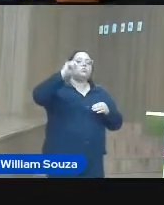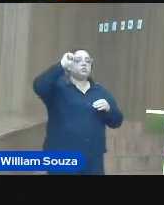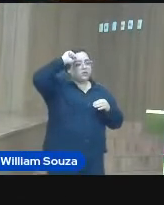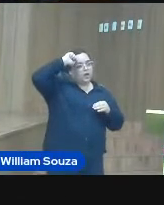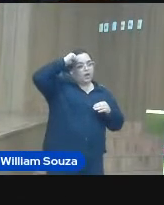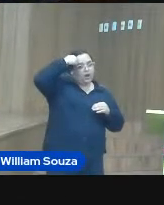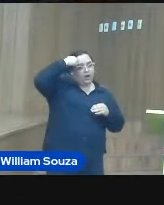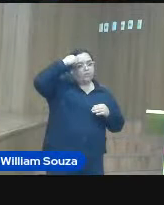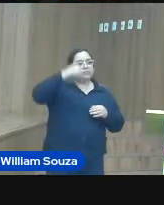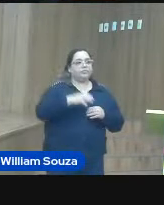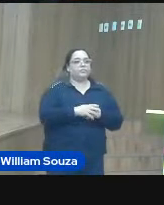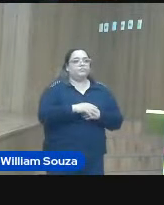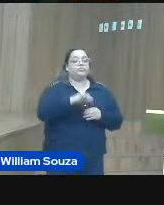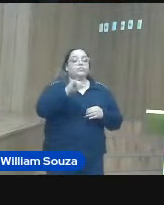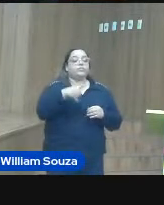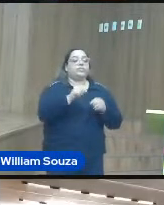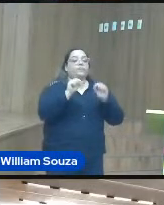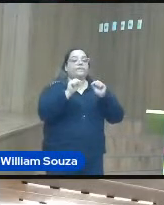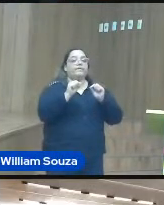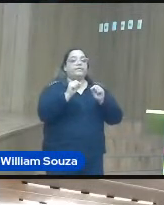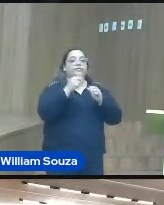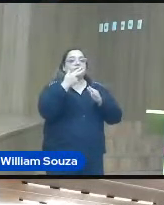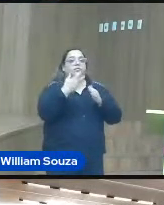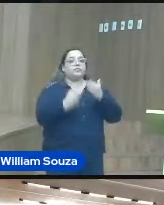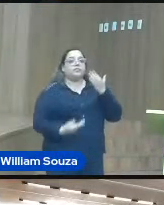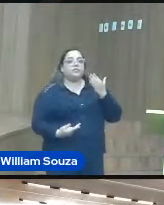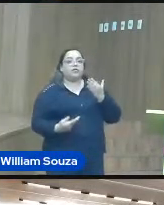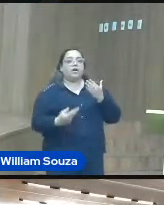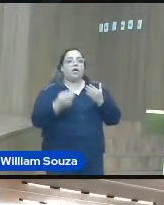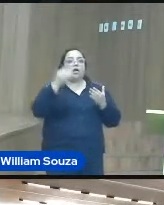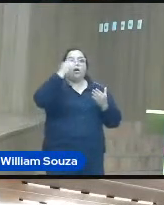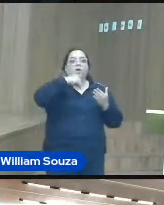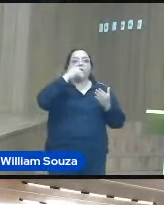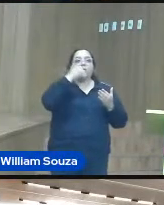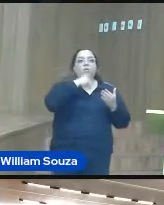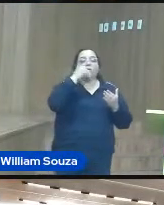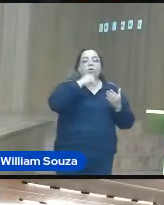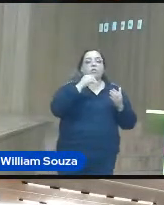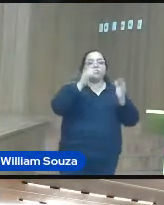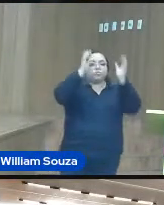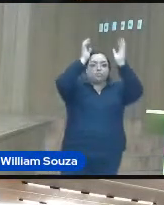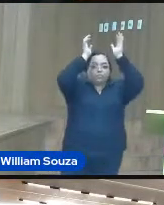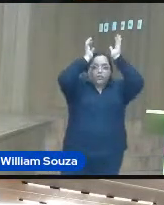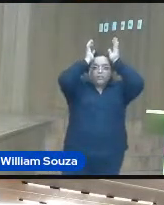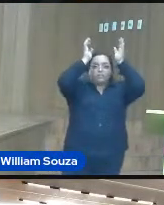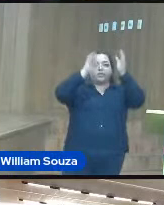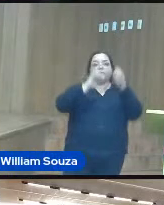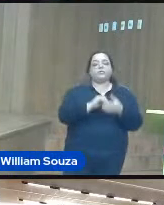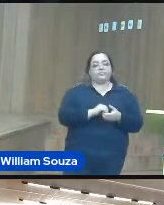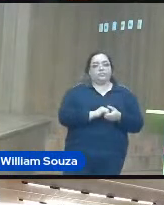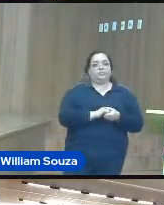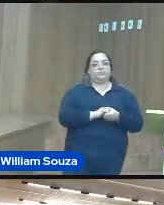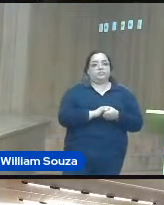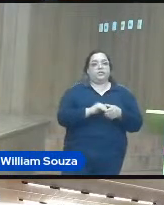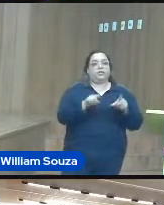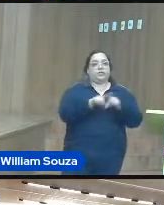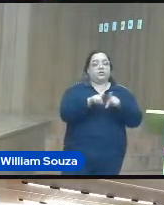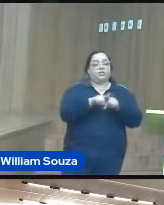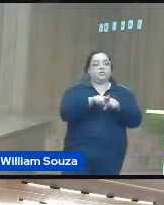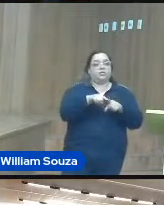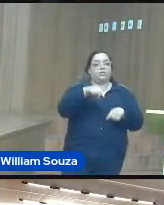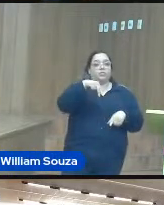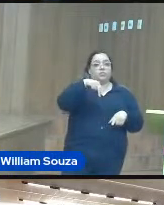com a queda e com o enfraquecimento do Império Otomano. E o norte da África, ali